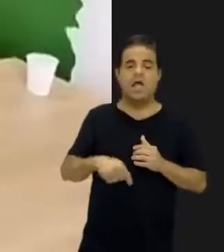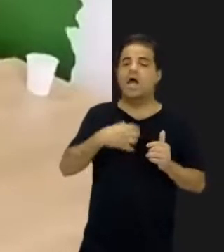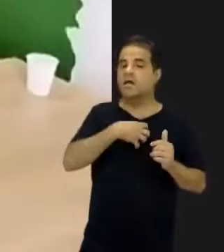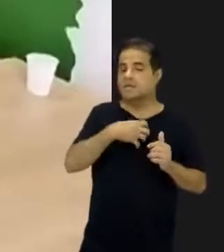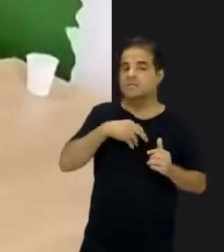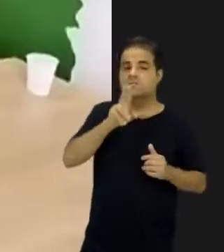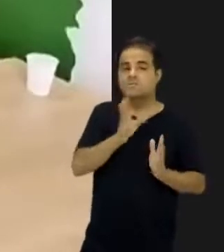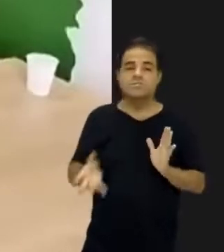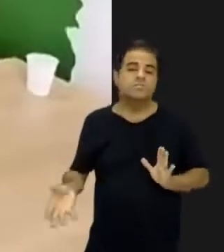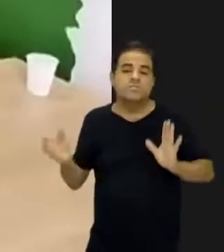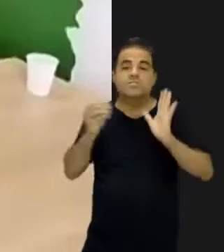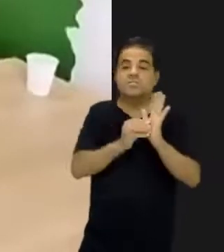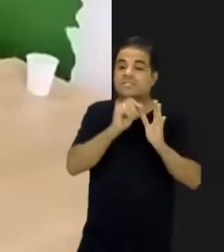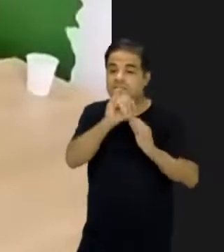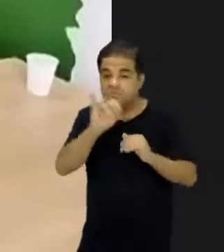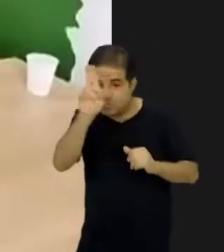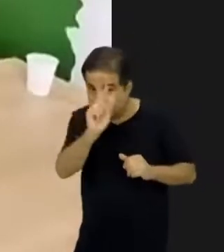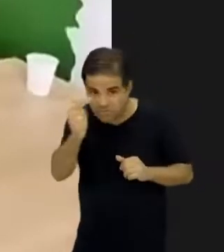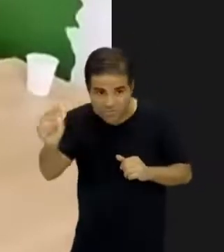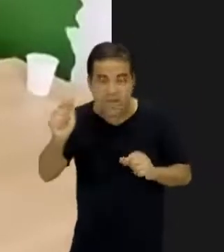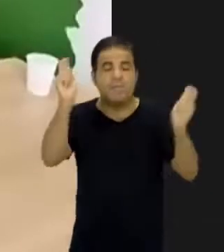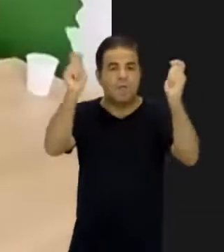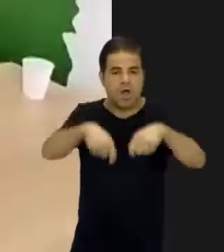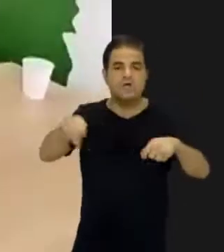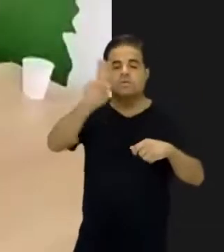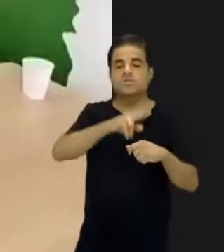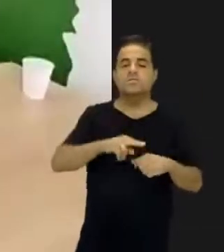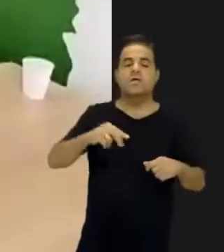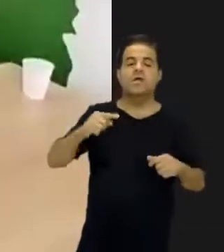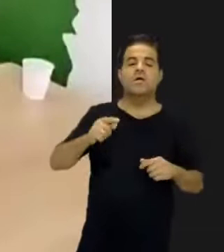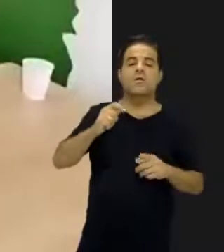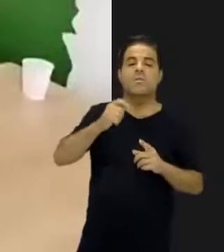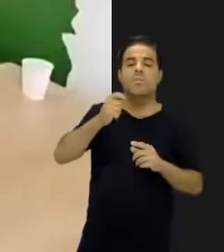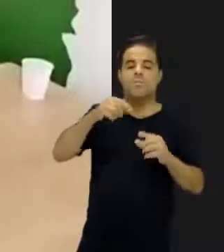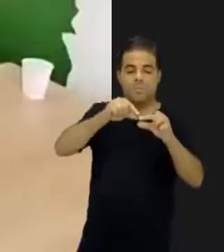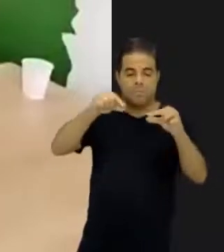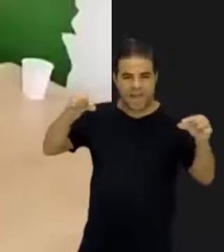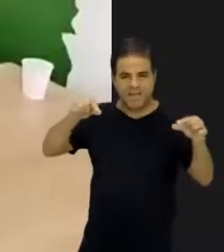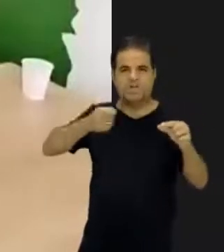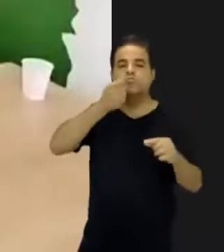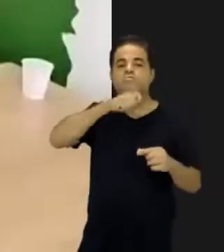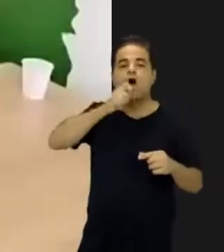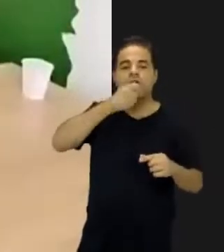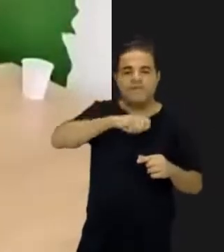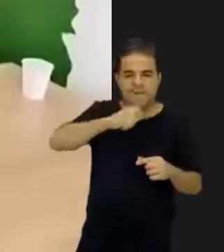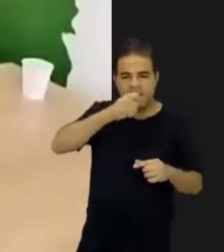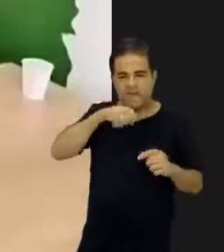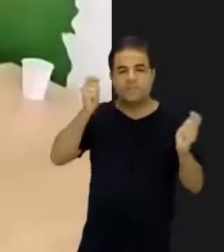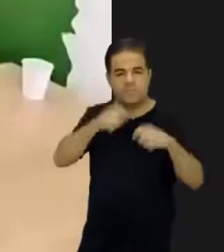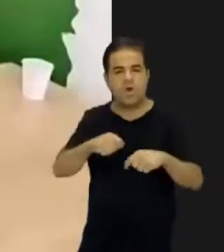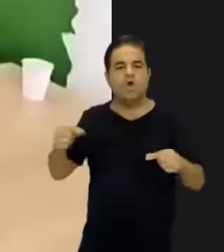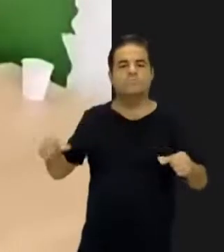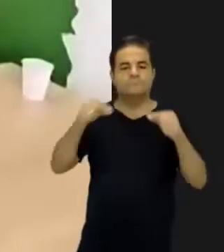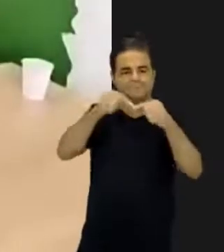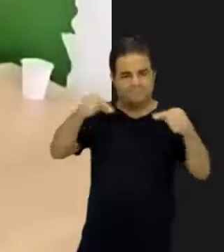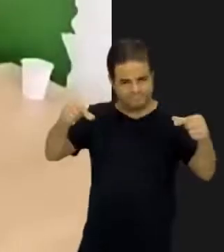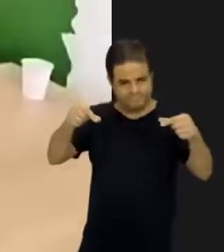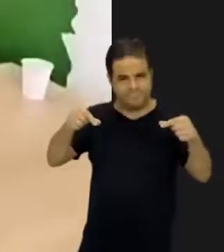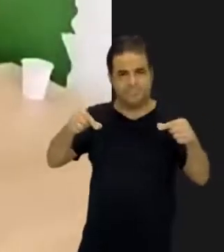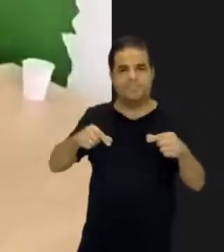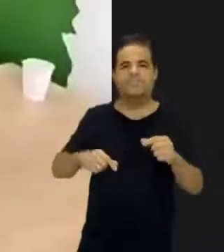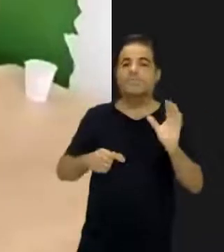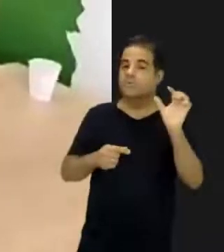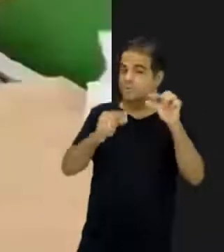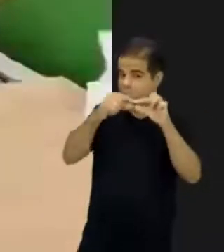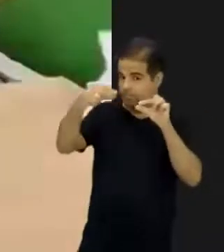aqui para colocar, mas se você não tiver, você pode usar um palito de sorvete para colocar como hélice. Então, aqui está o